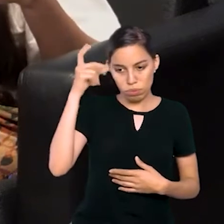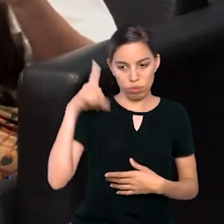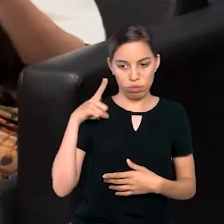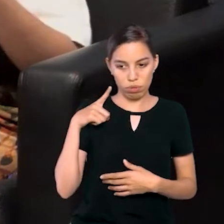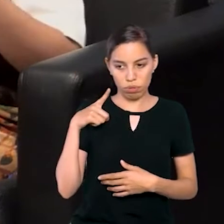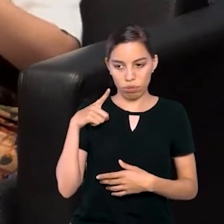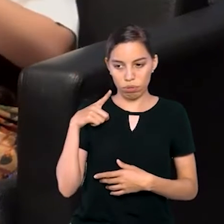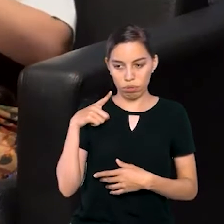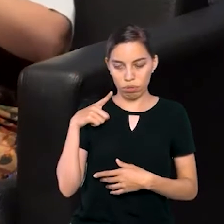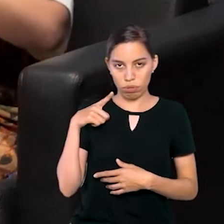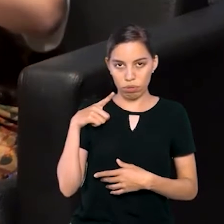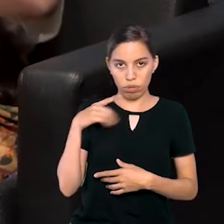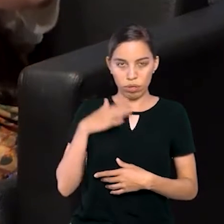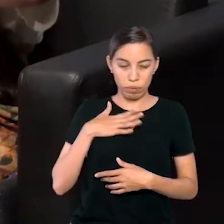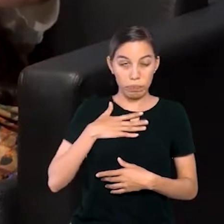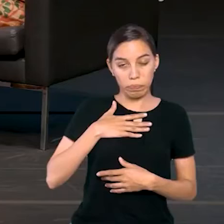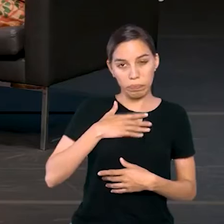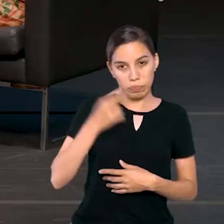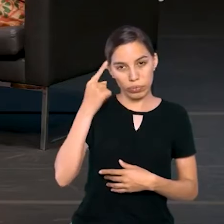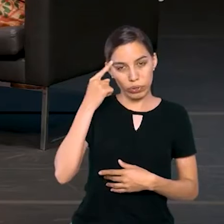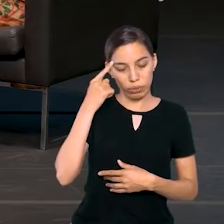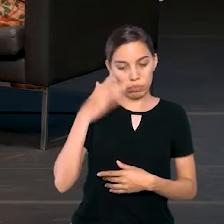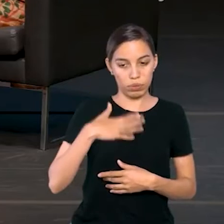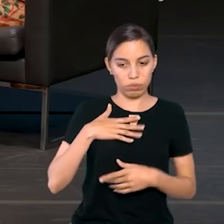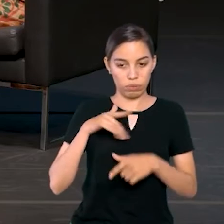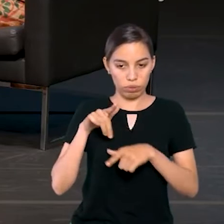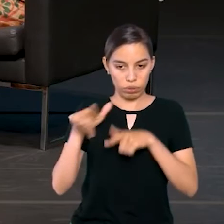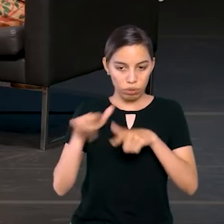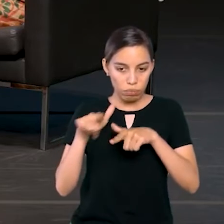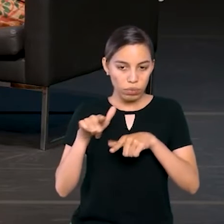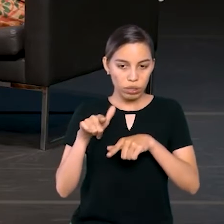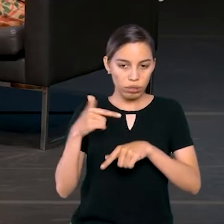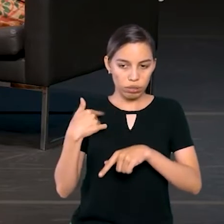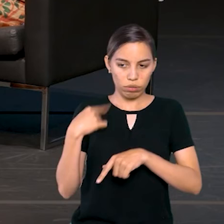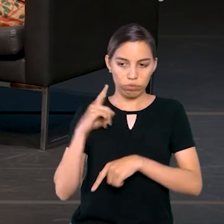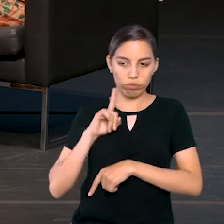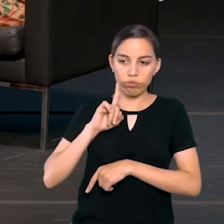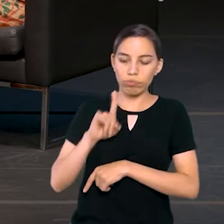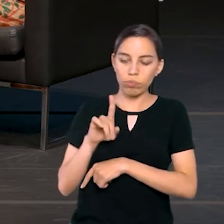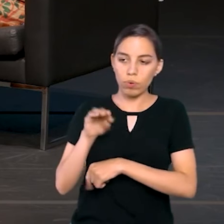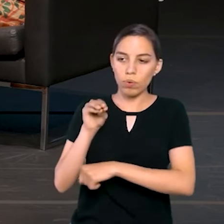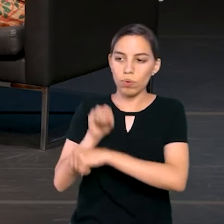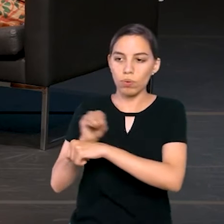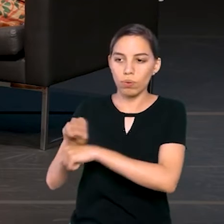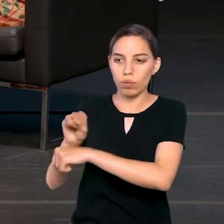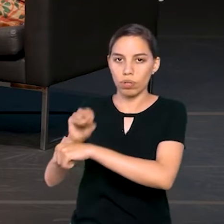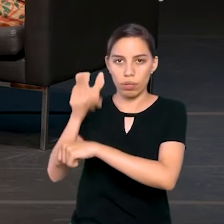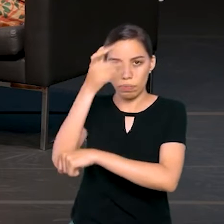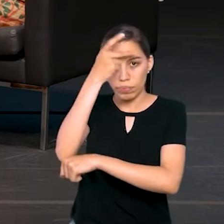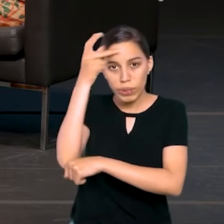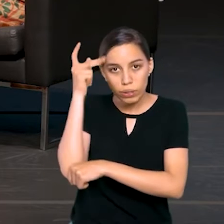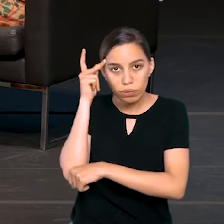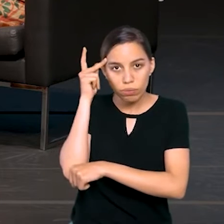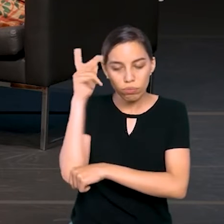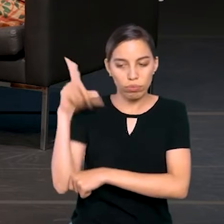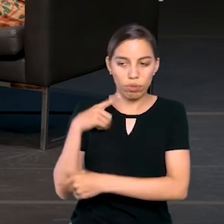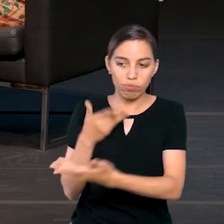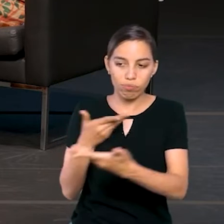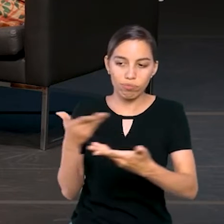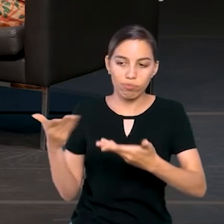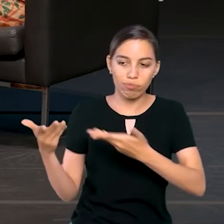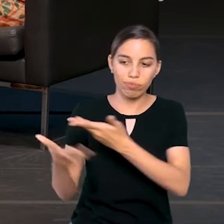rede aqui não só nesse sentido de rede de apoio, mas a rede da gente descansar, rede da